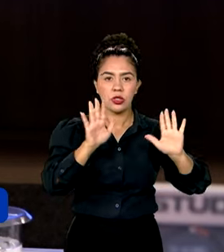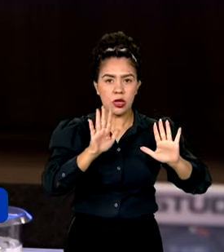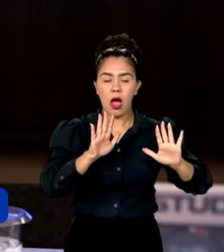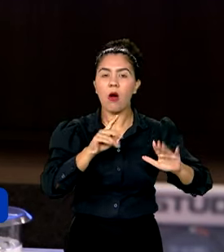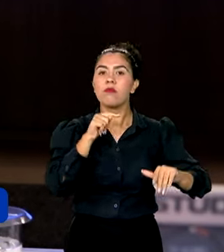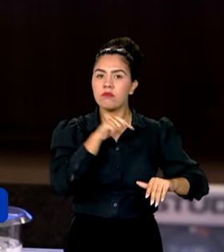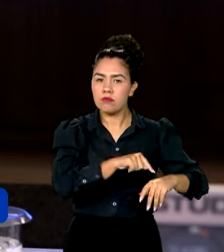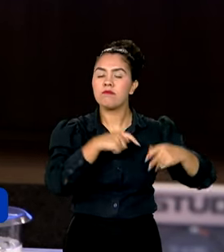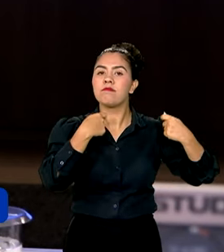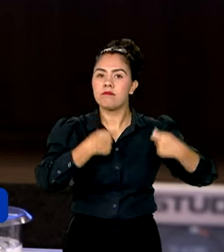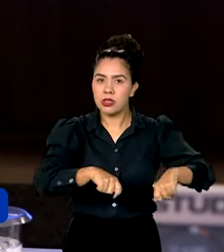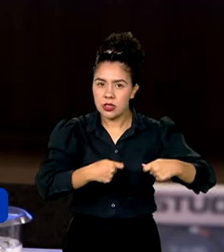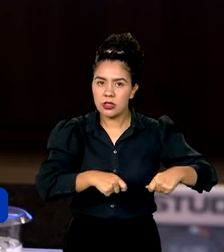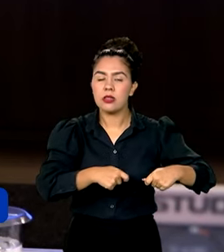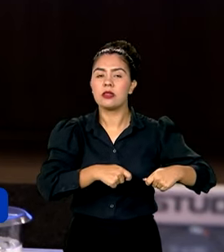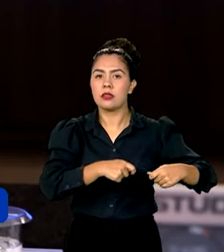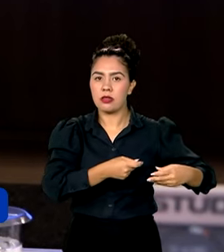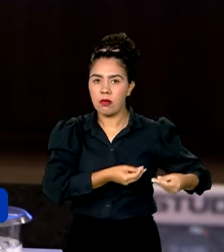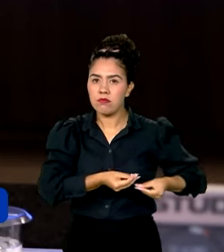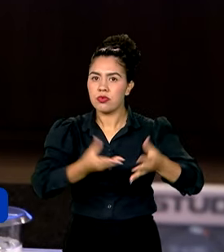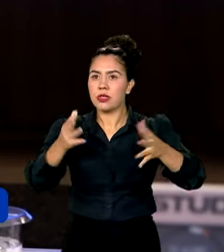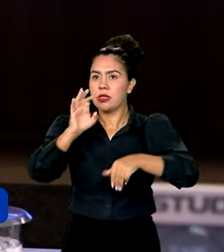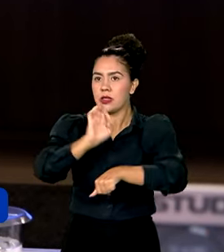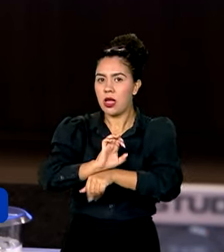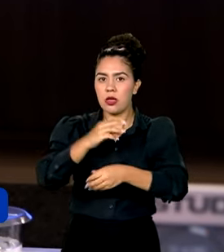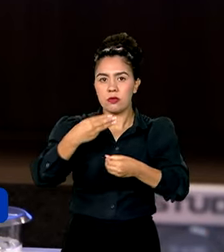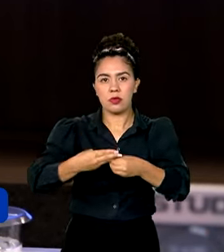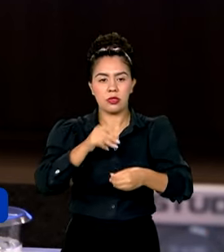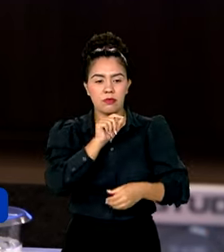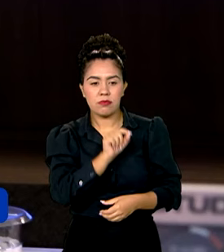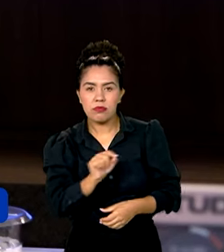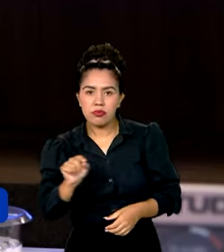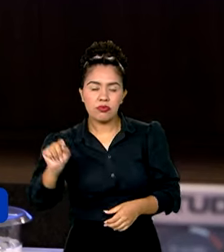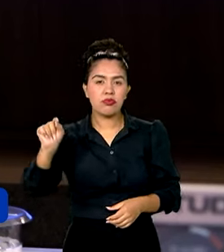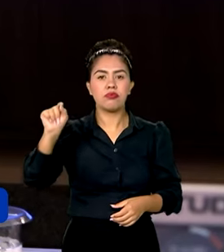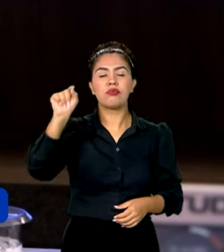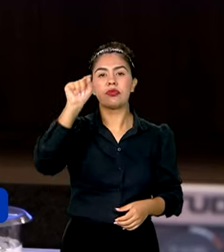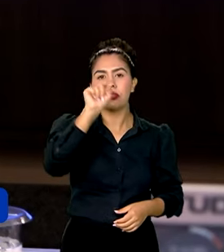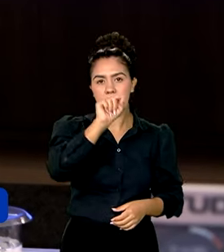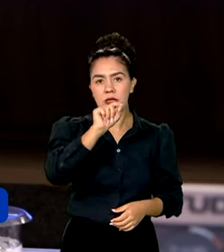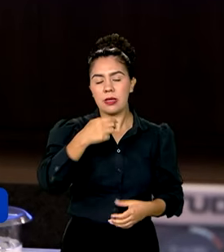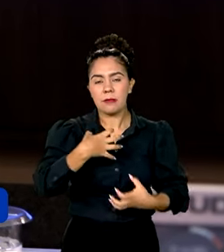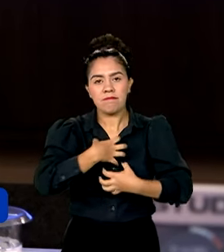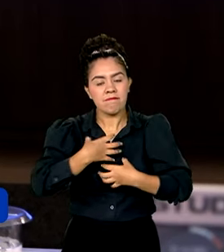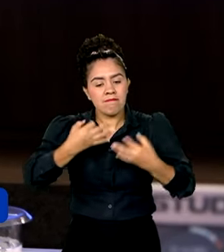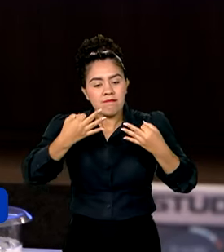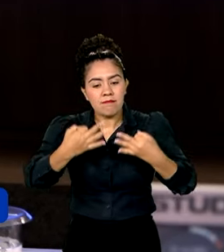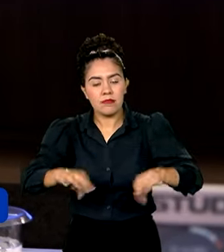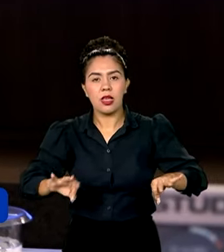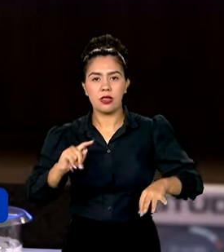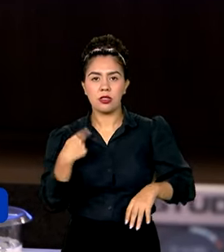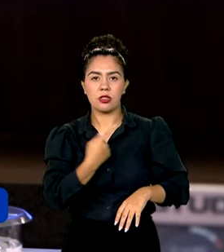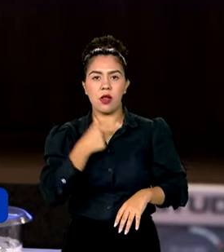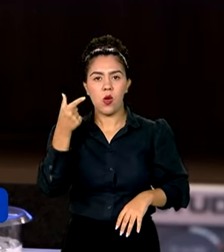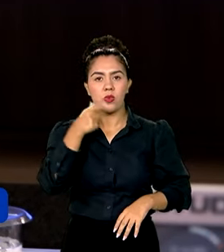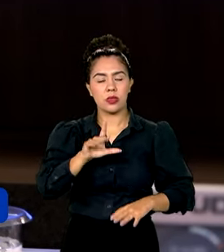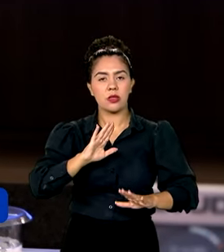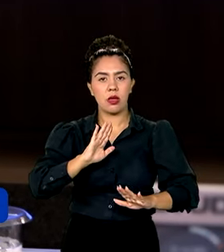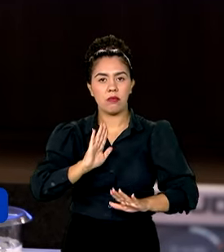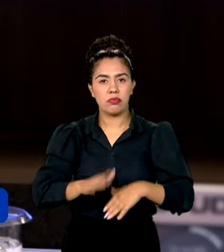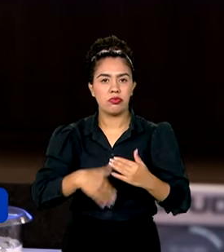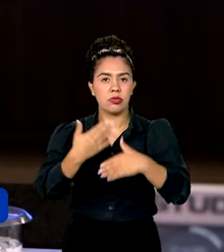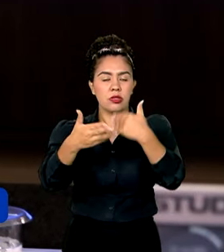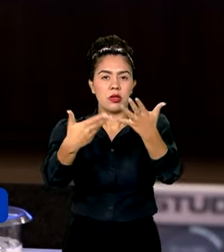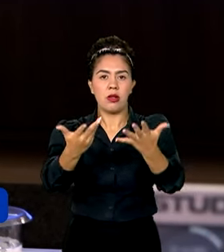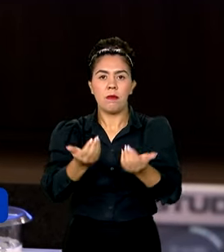feito a partir desses planos regionais e tenho muita convicção que nós vamos avançar no mais acesso